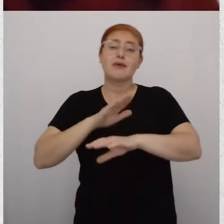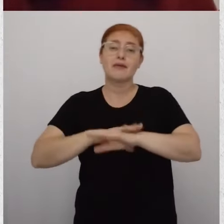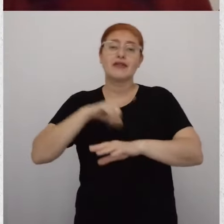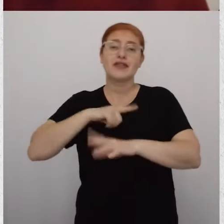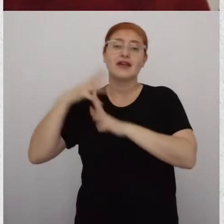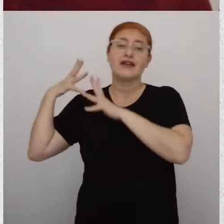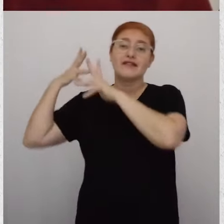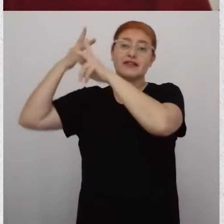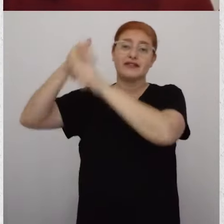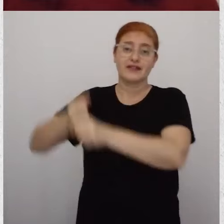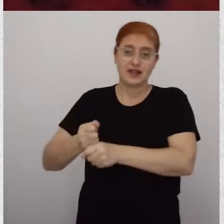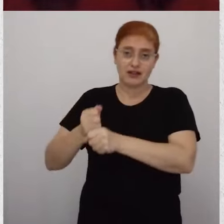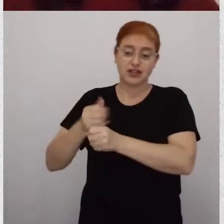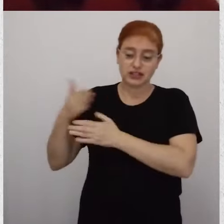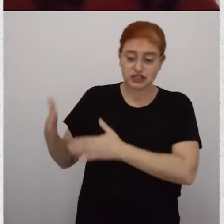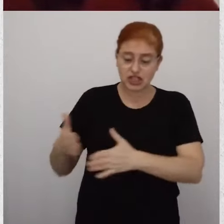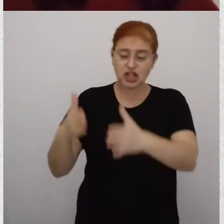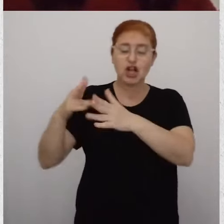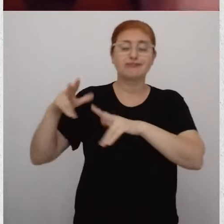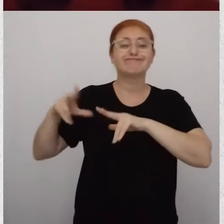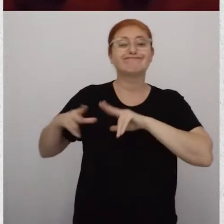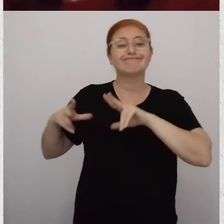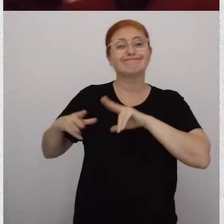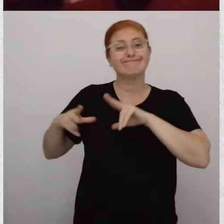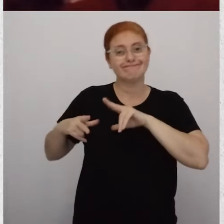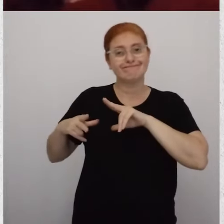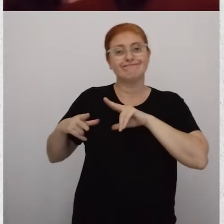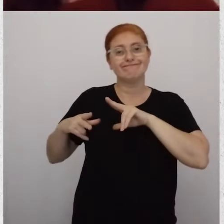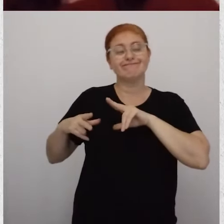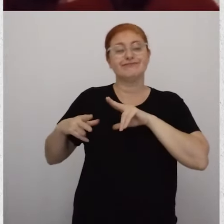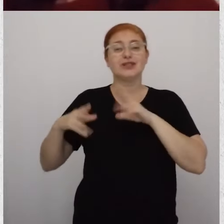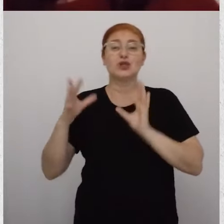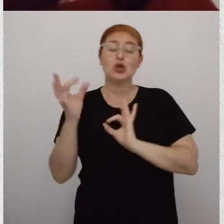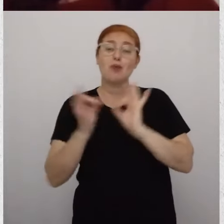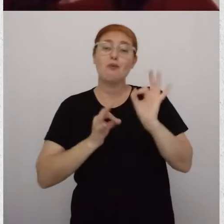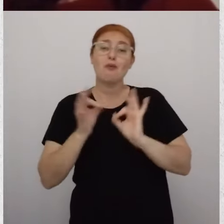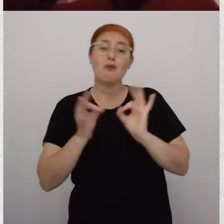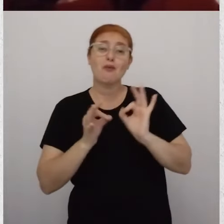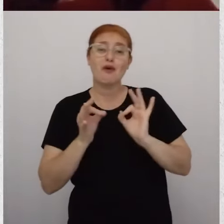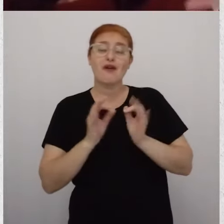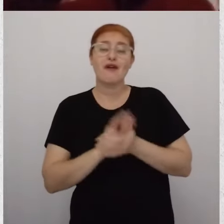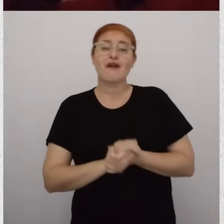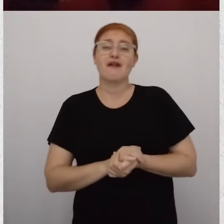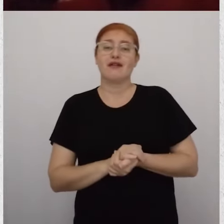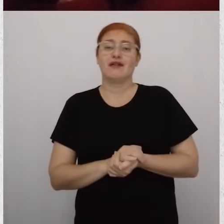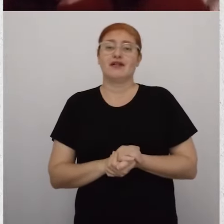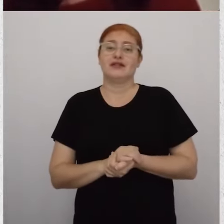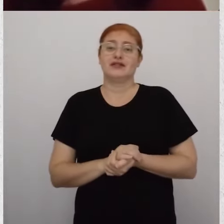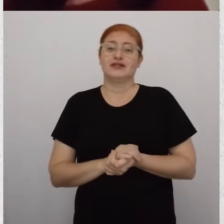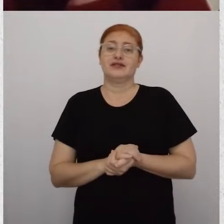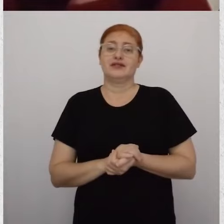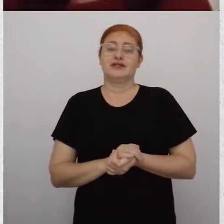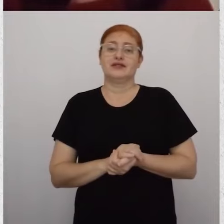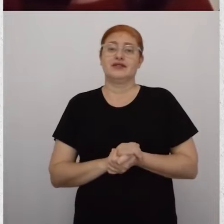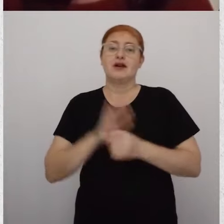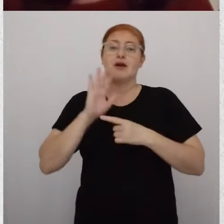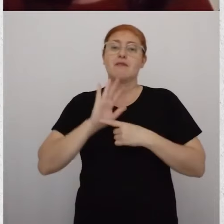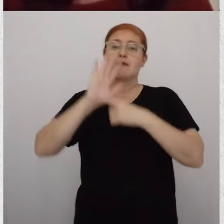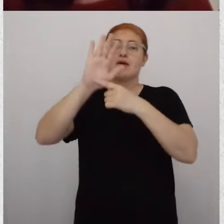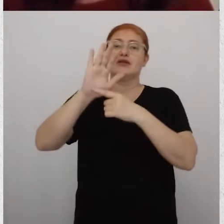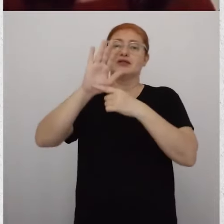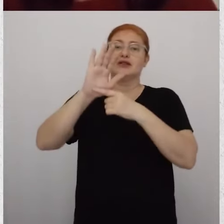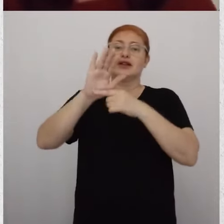das trajetórias individuais, a partir de um projeto que estava muitas vezes colocado de cima para